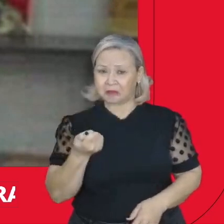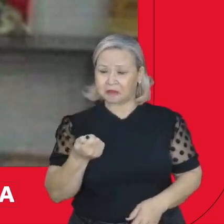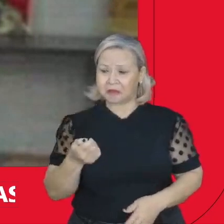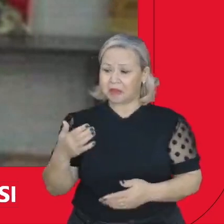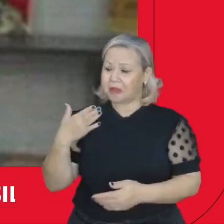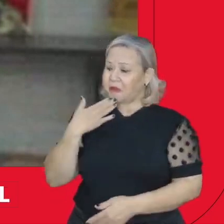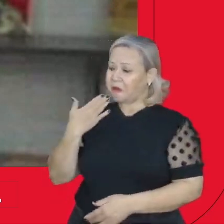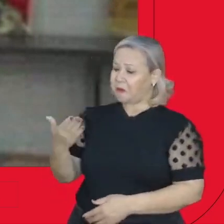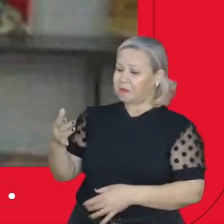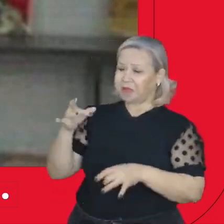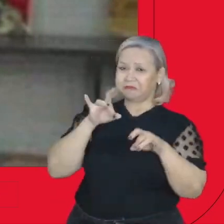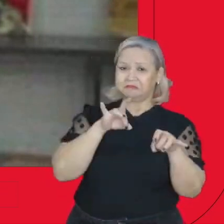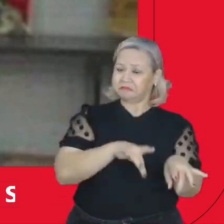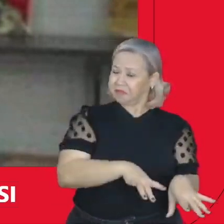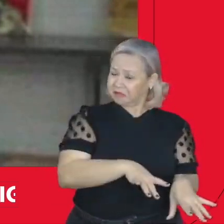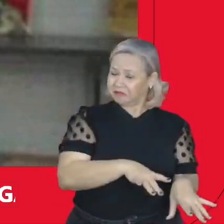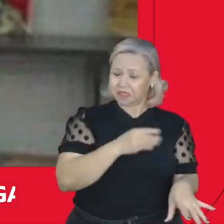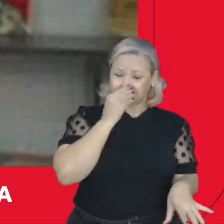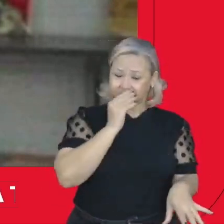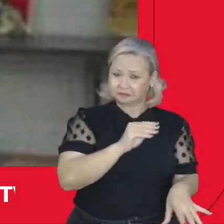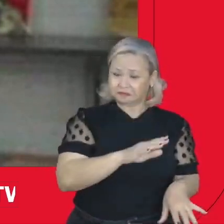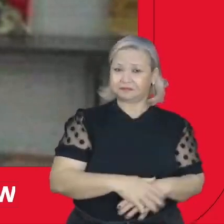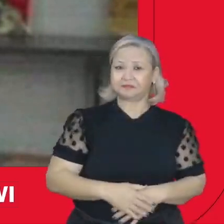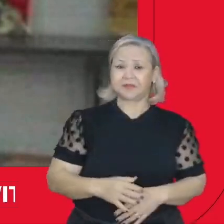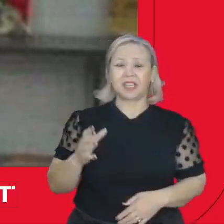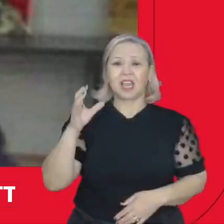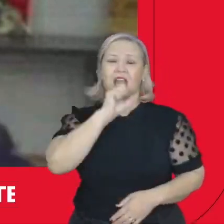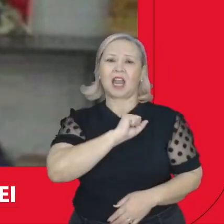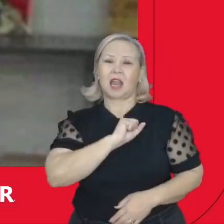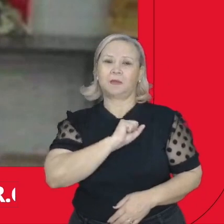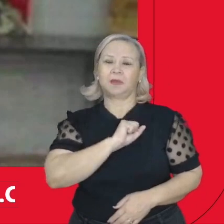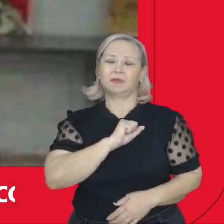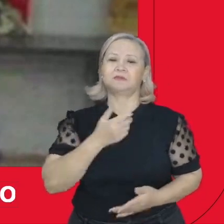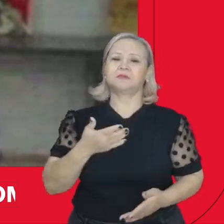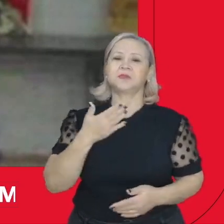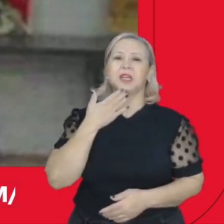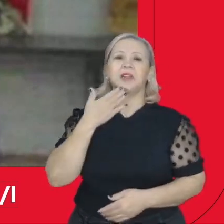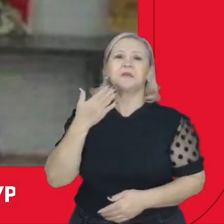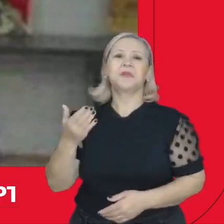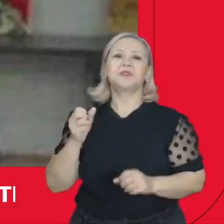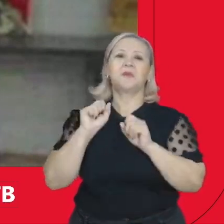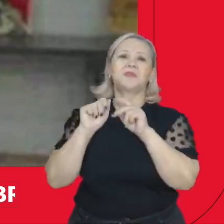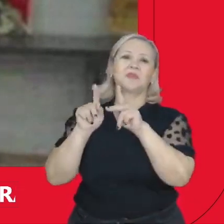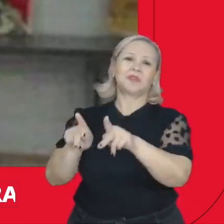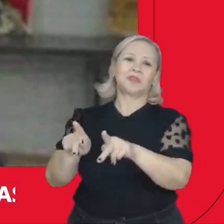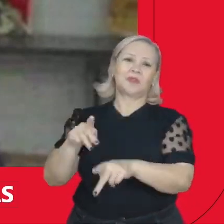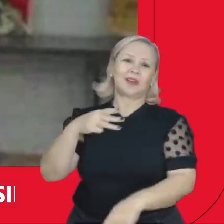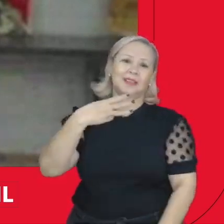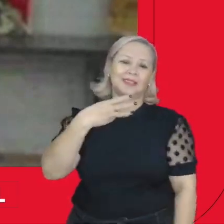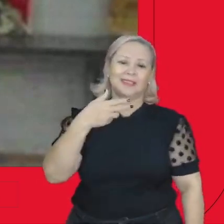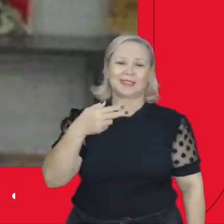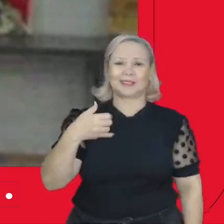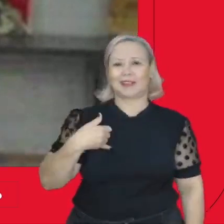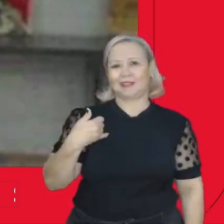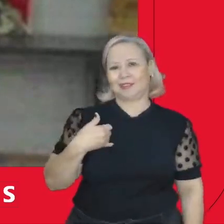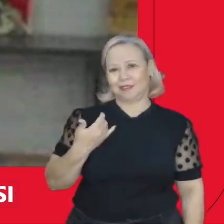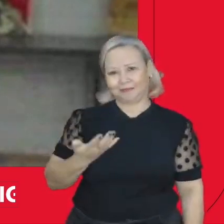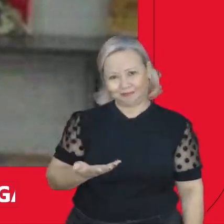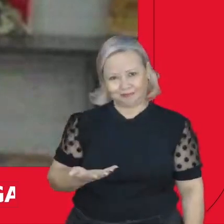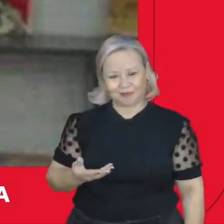dizer para quê, e de imediato, Amanda, o Eduardo Leite pediu aposentadoria aos 37 anos. Acredita